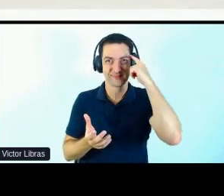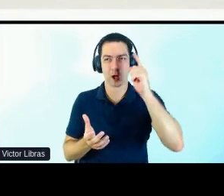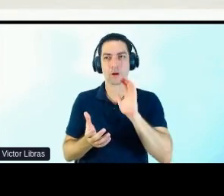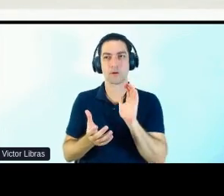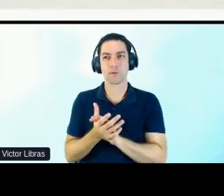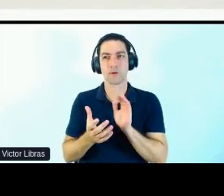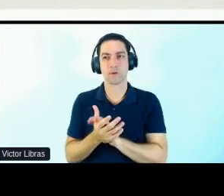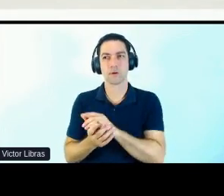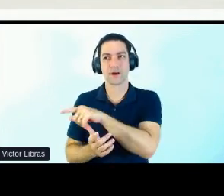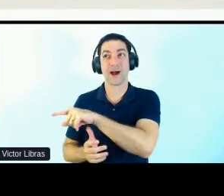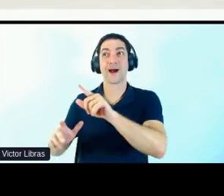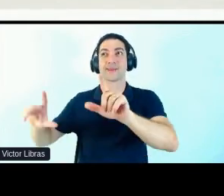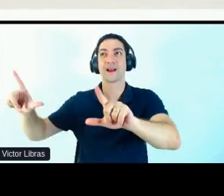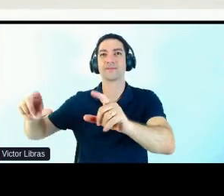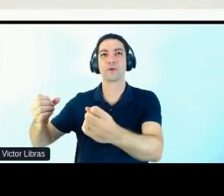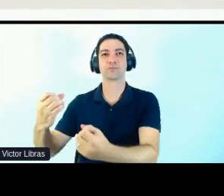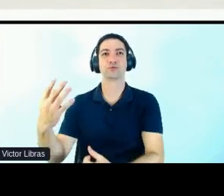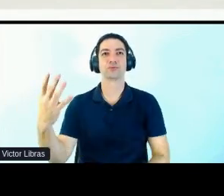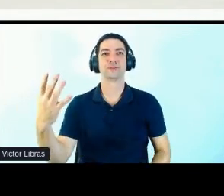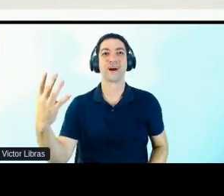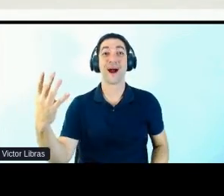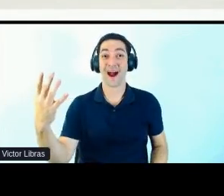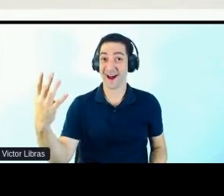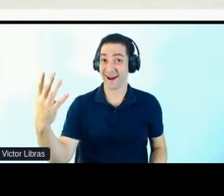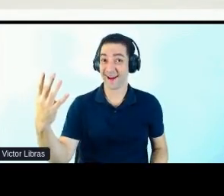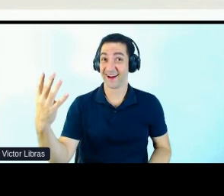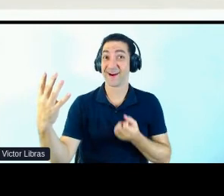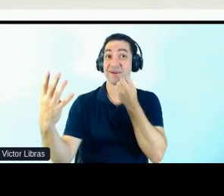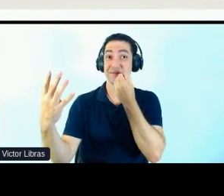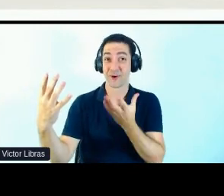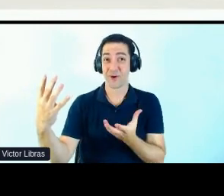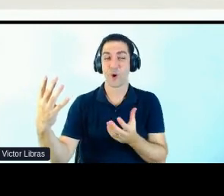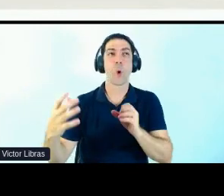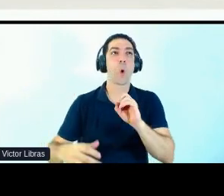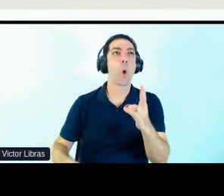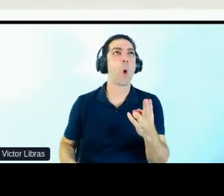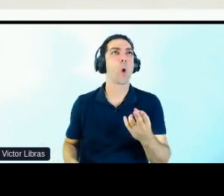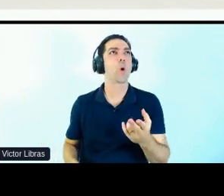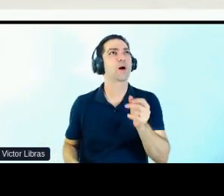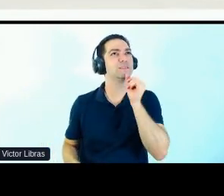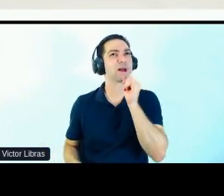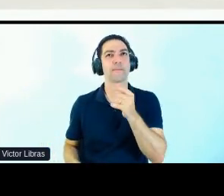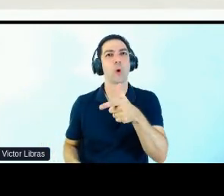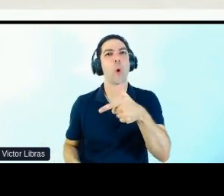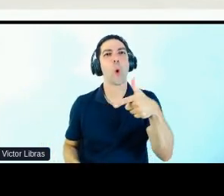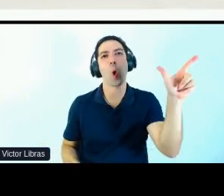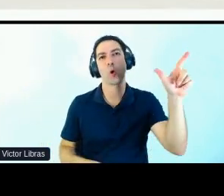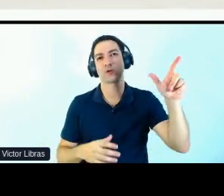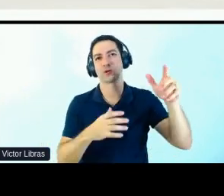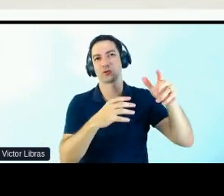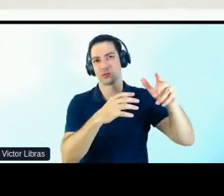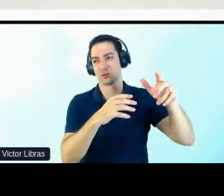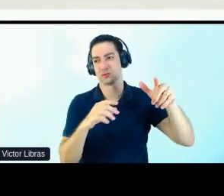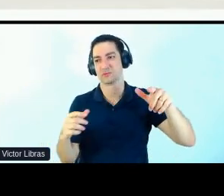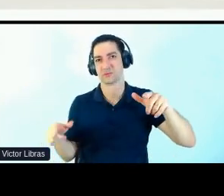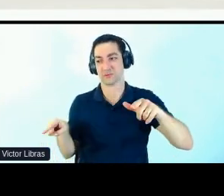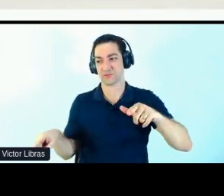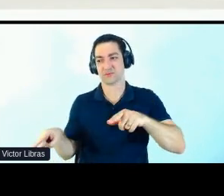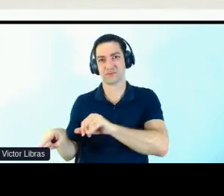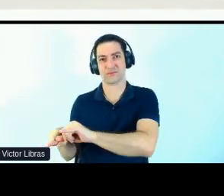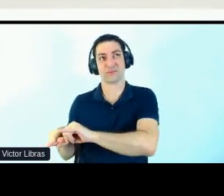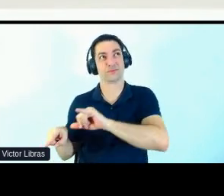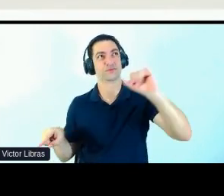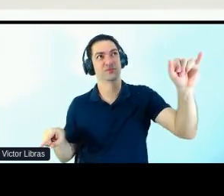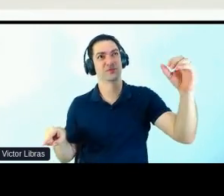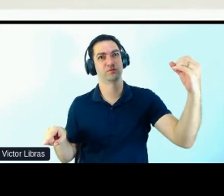sabe? Então, daí, só que eu não sei se isso tem ali, que é possível,